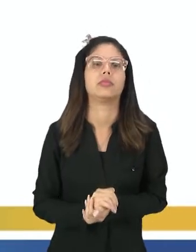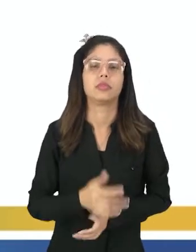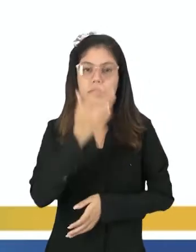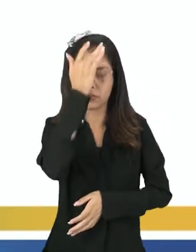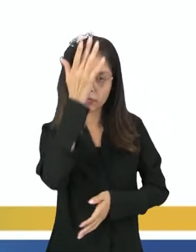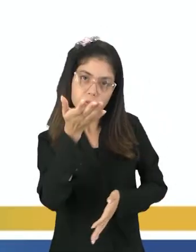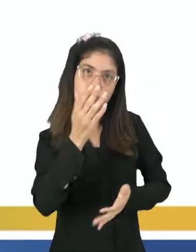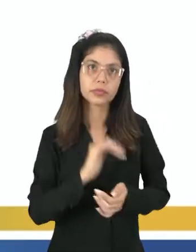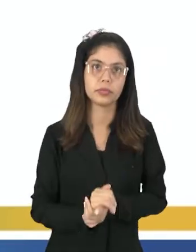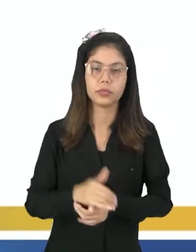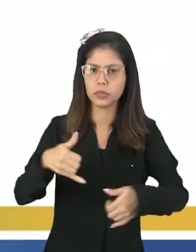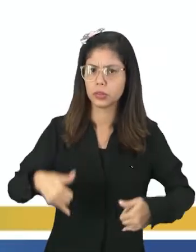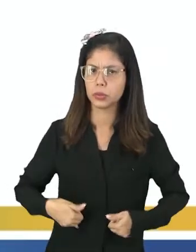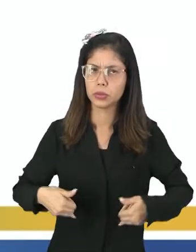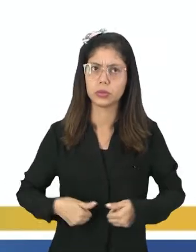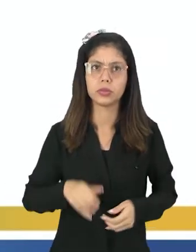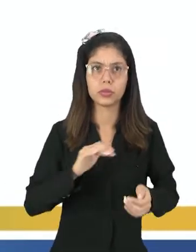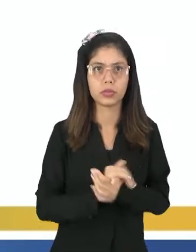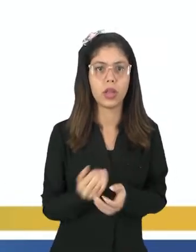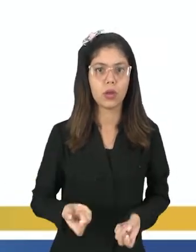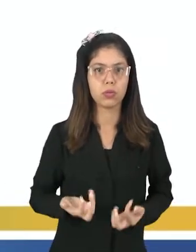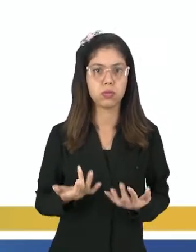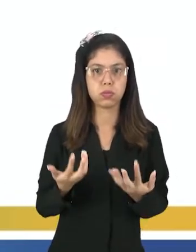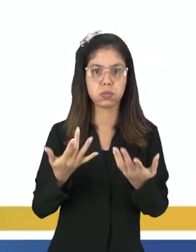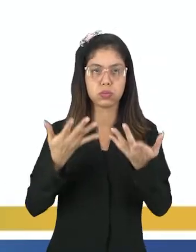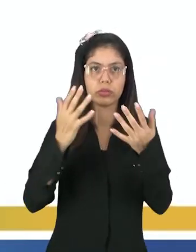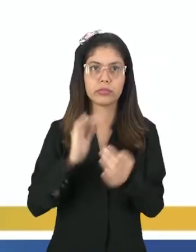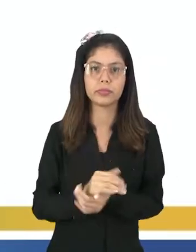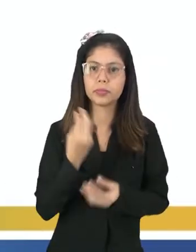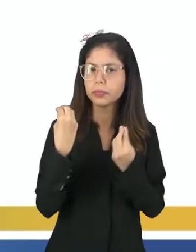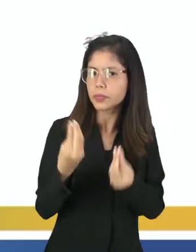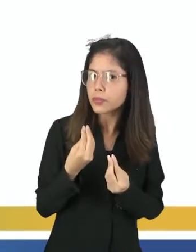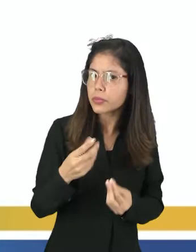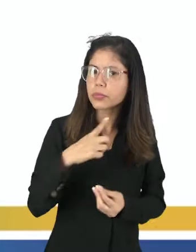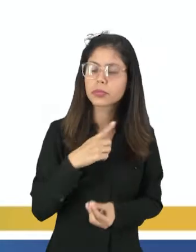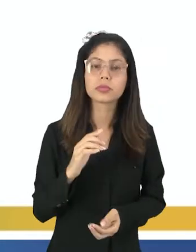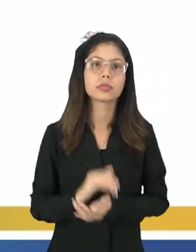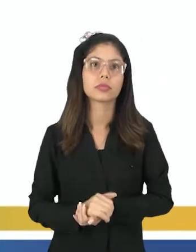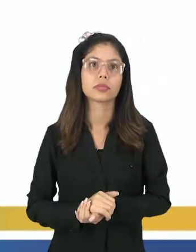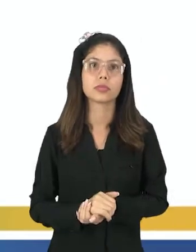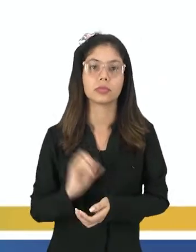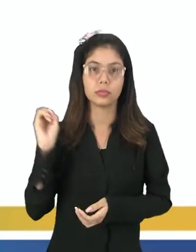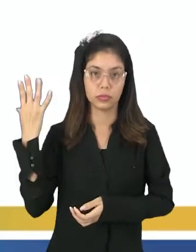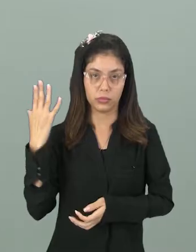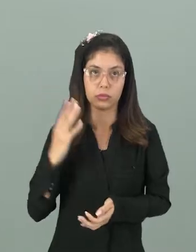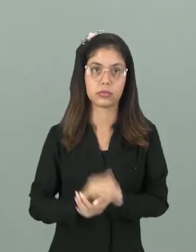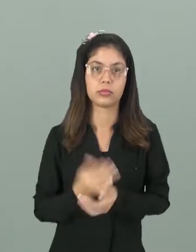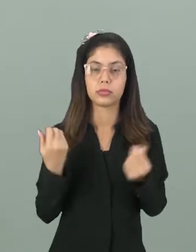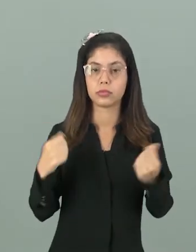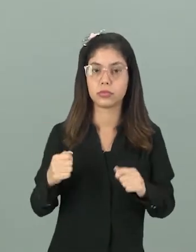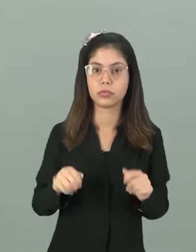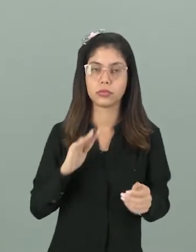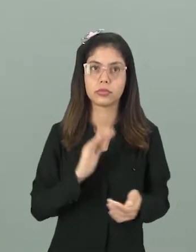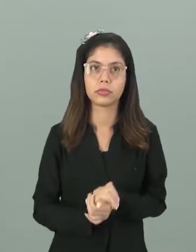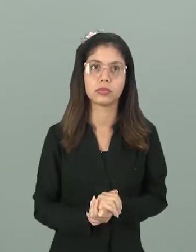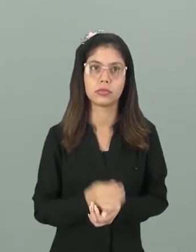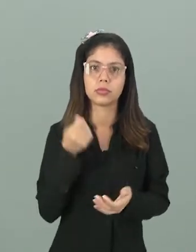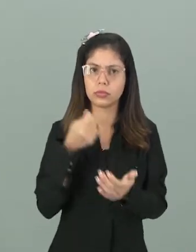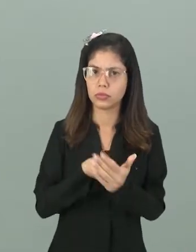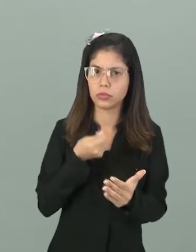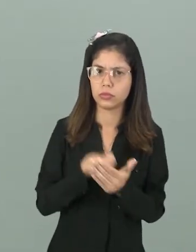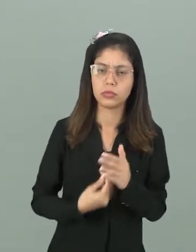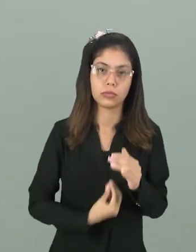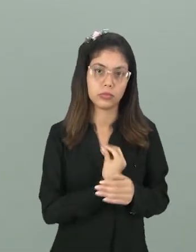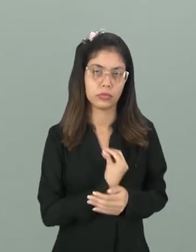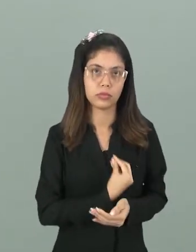a facilidade em sofrer uma queima. E para que essa queima, para que essa combustão aconteça, a gente precisa obrigatoriamente